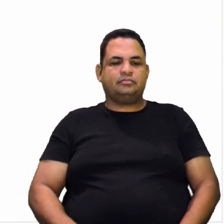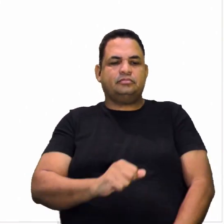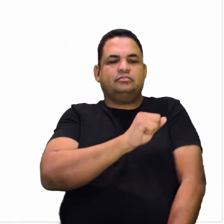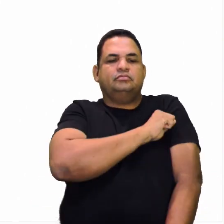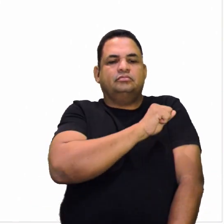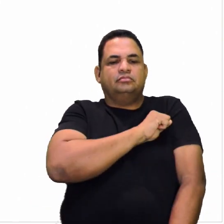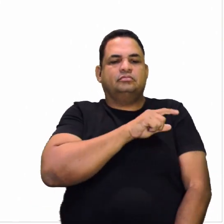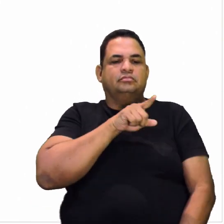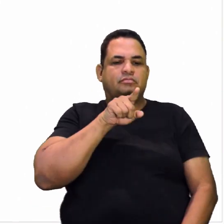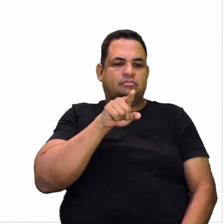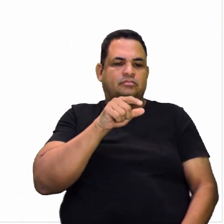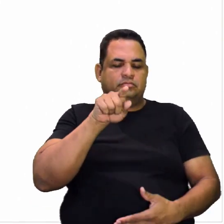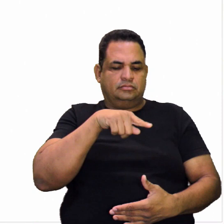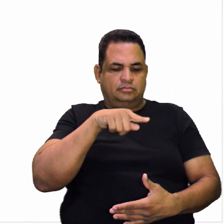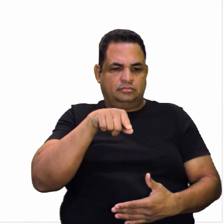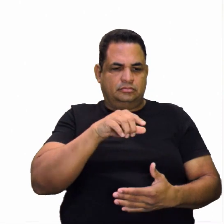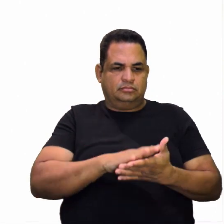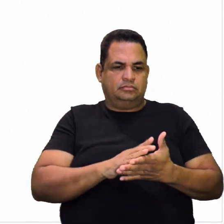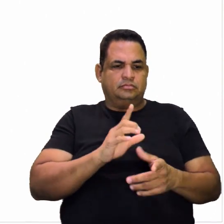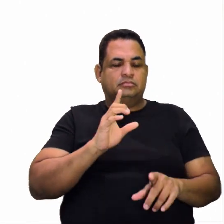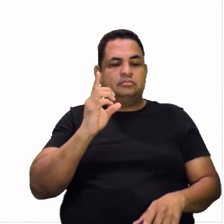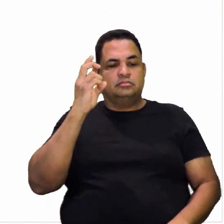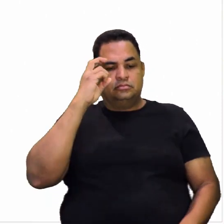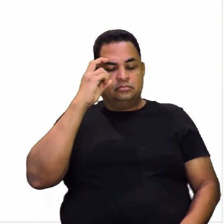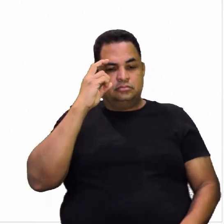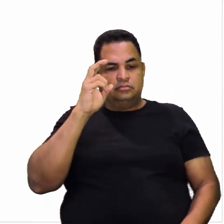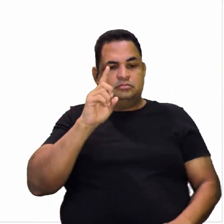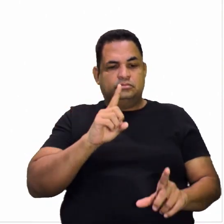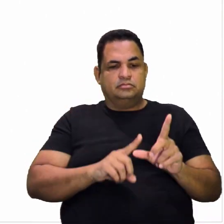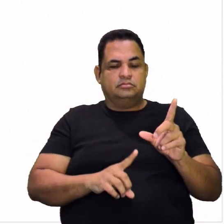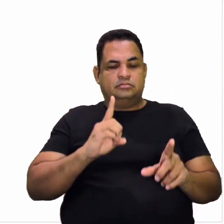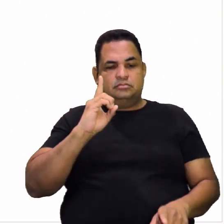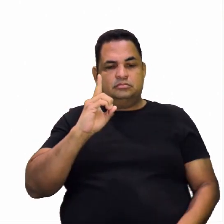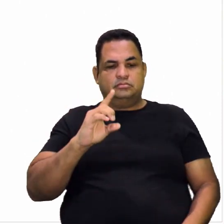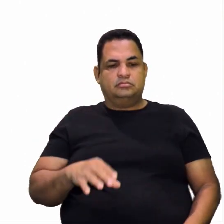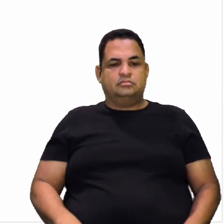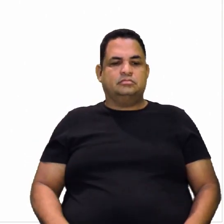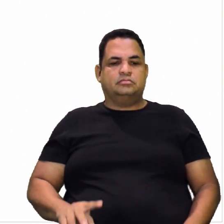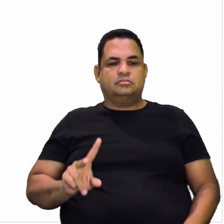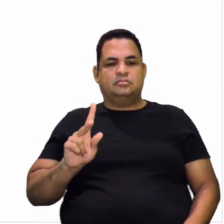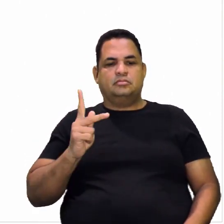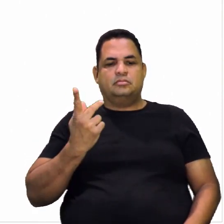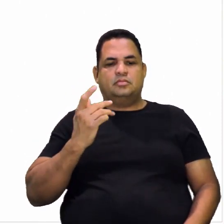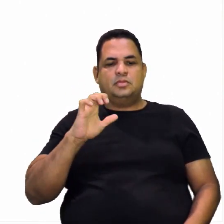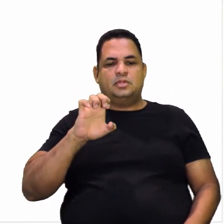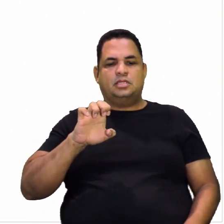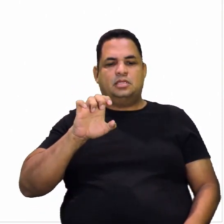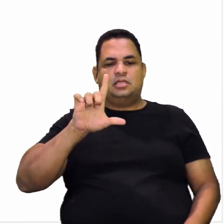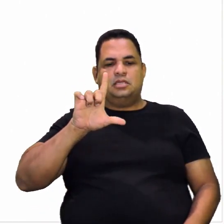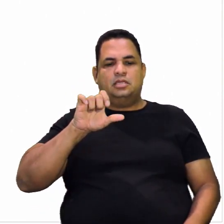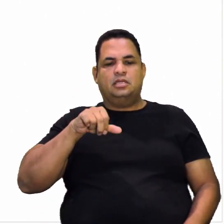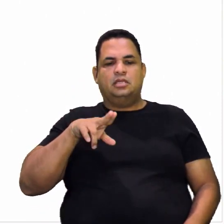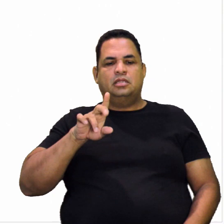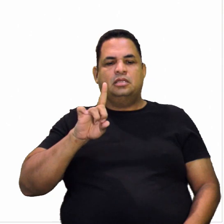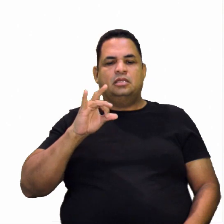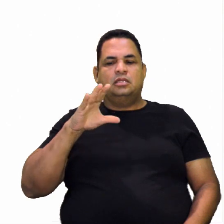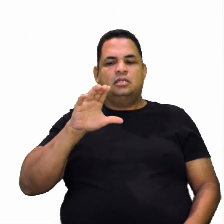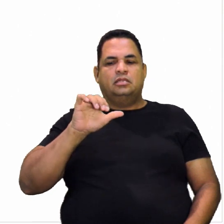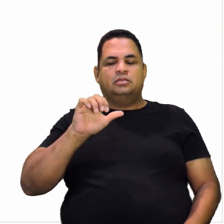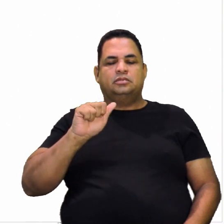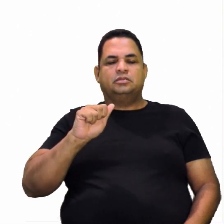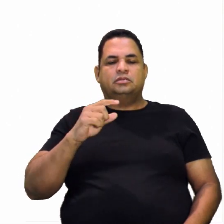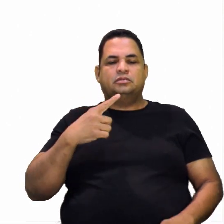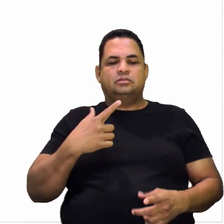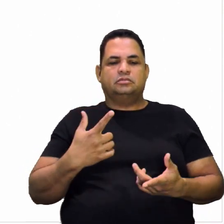você que marcou a letra D está de parabéns. É a cultura helenística dos helenos, porque os